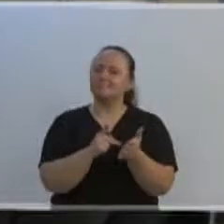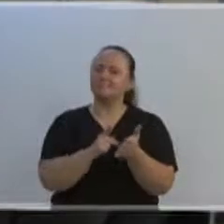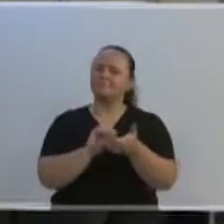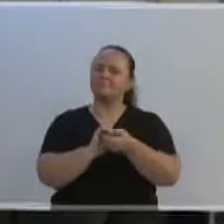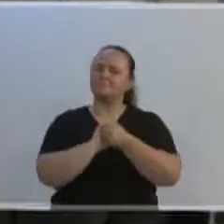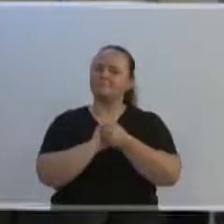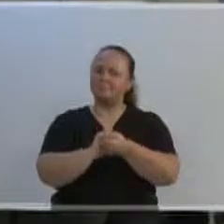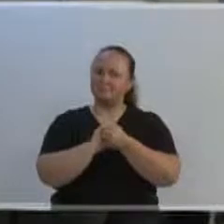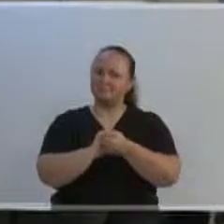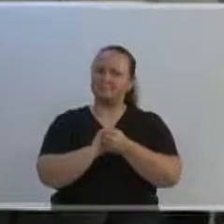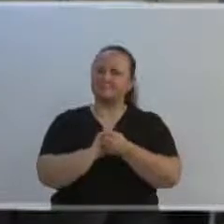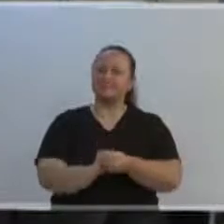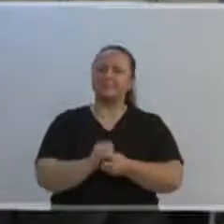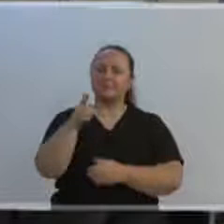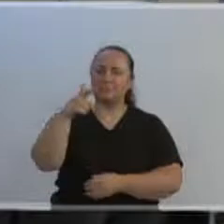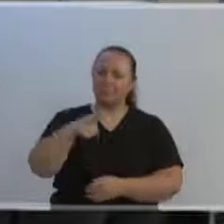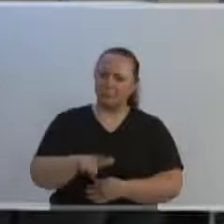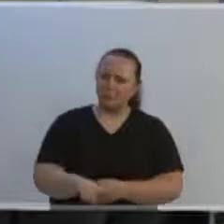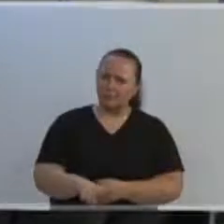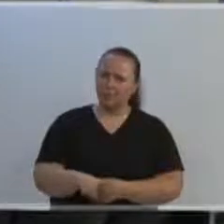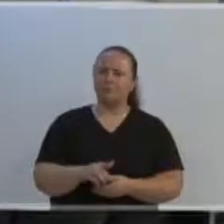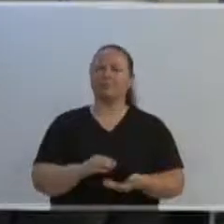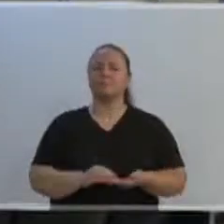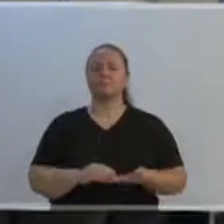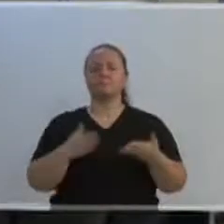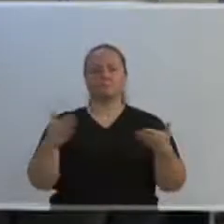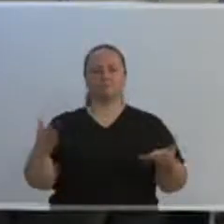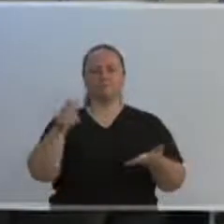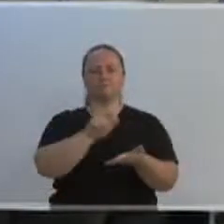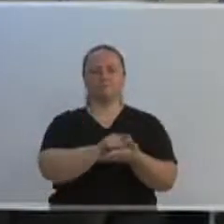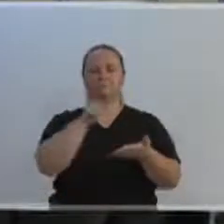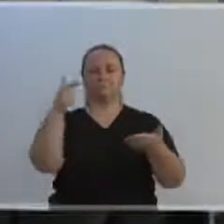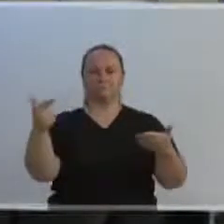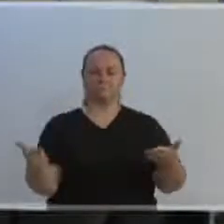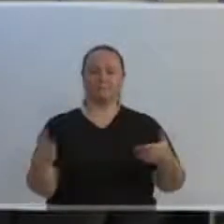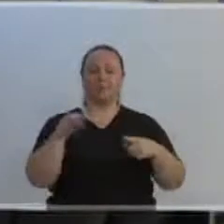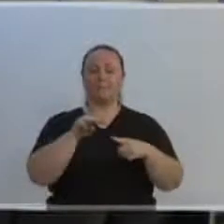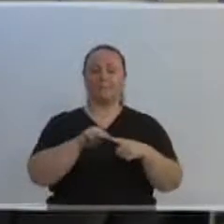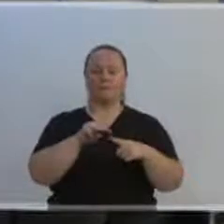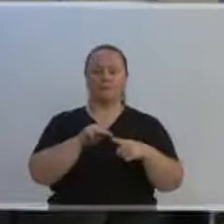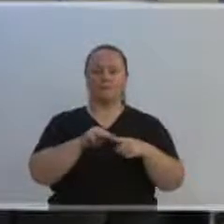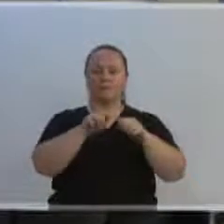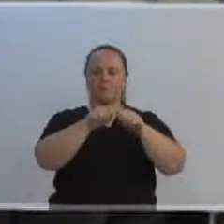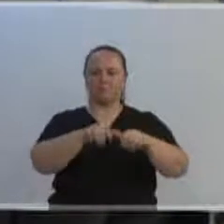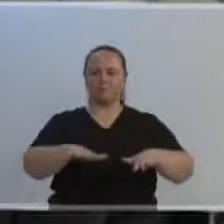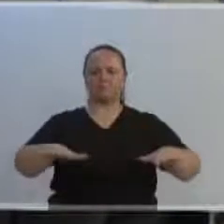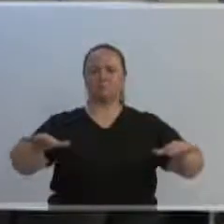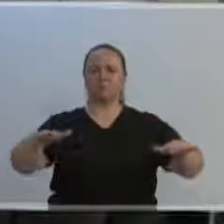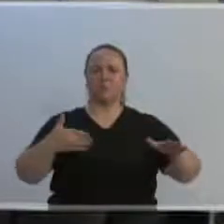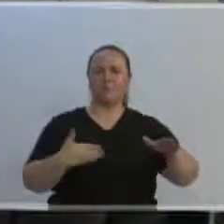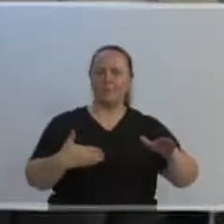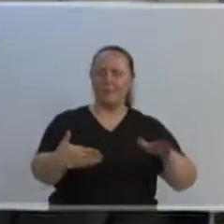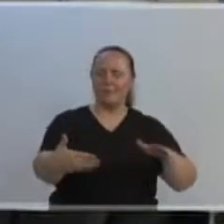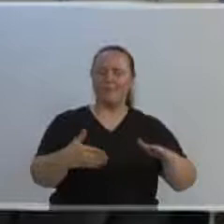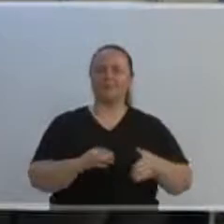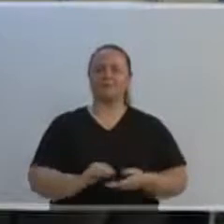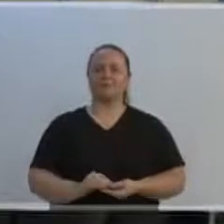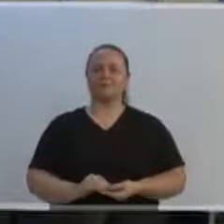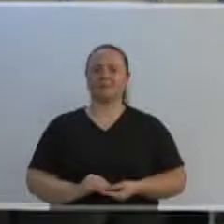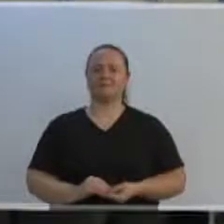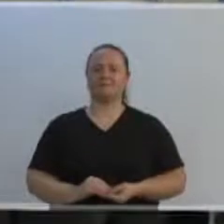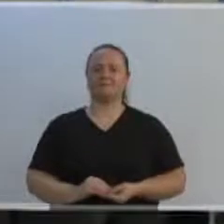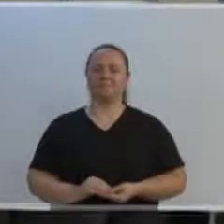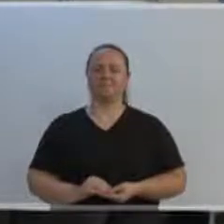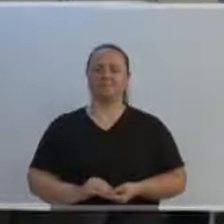mais uma vez aqui o jornal o município que expande apareçam a partir de hoje aos fluminenses